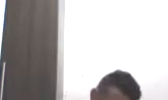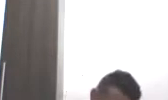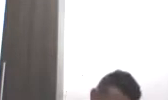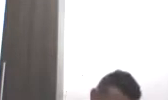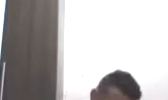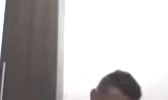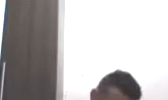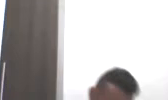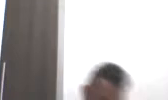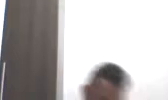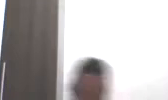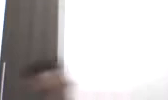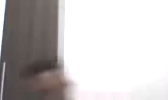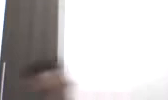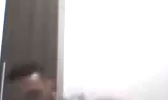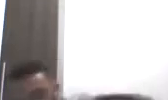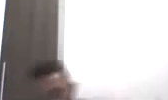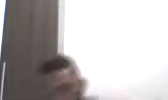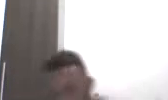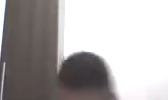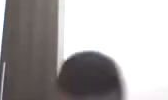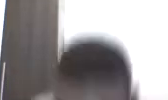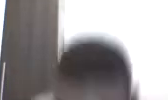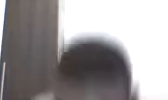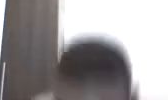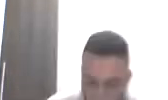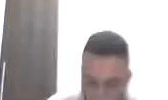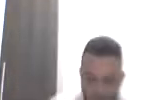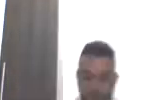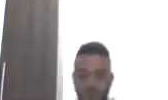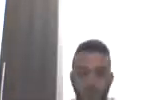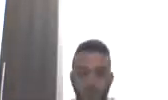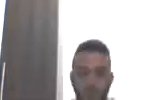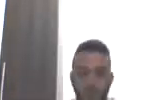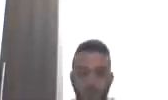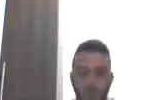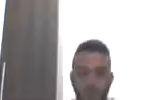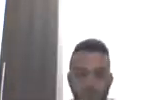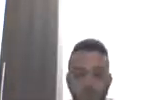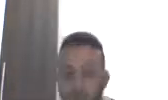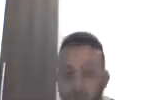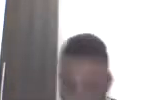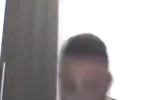essa cera, ela é também um lipídio, beleza?